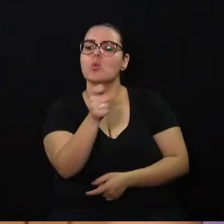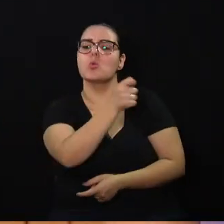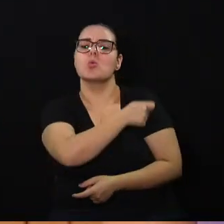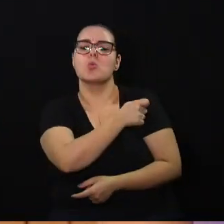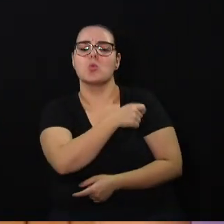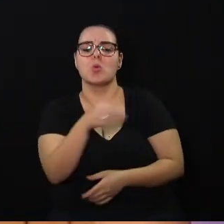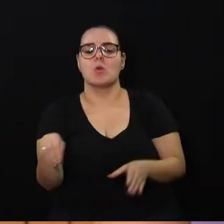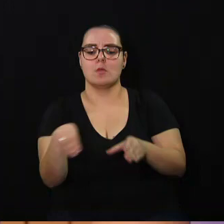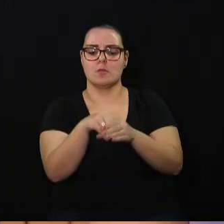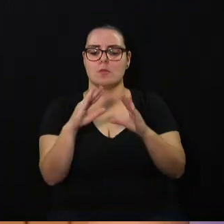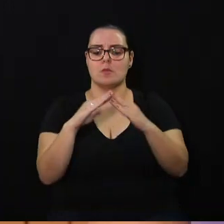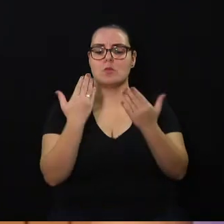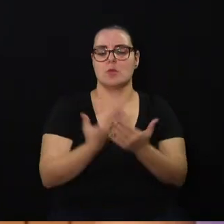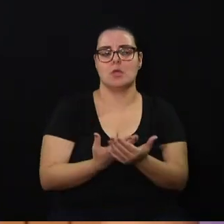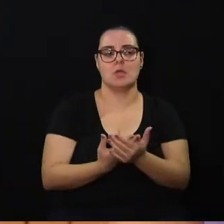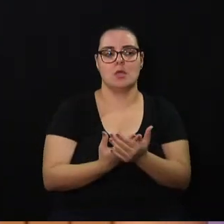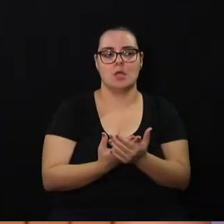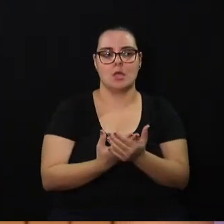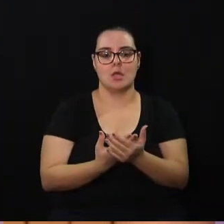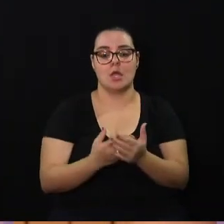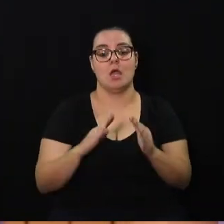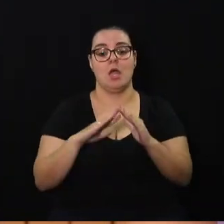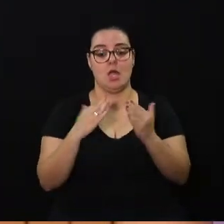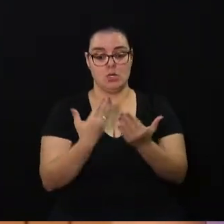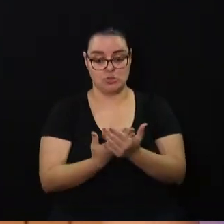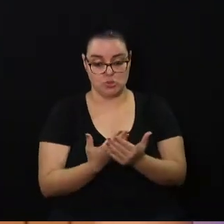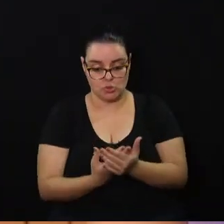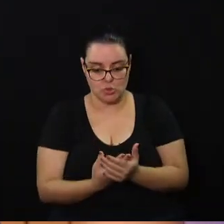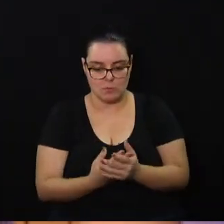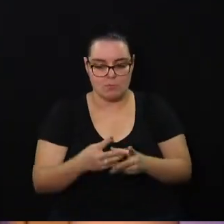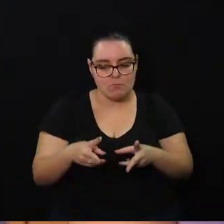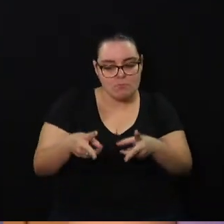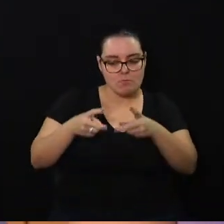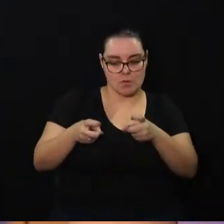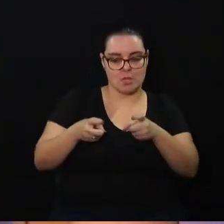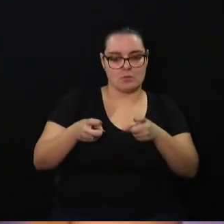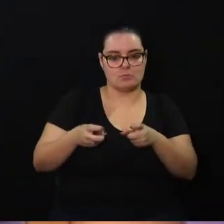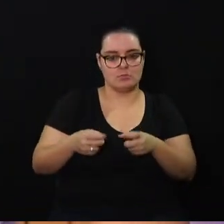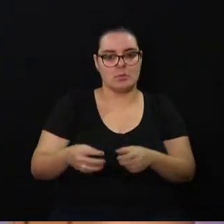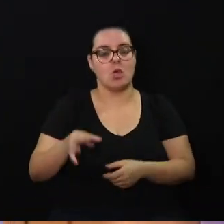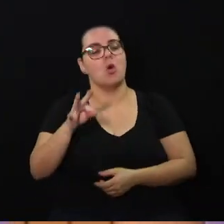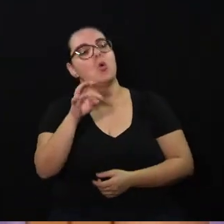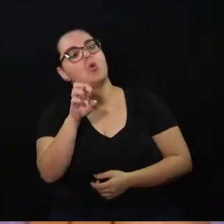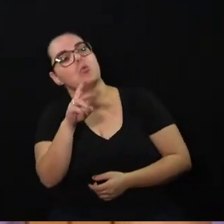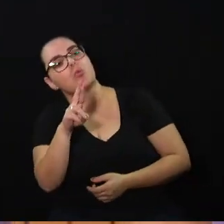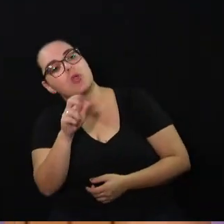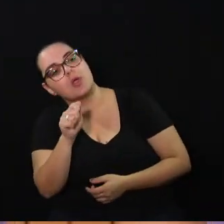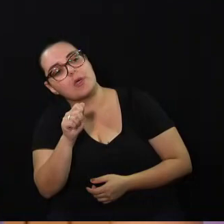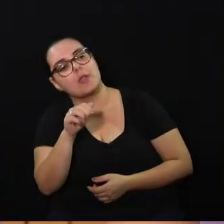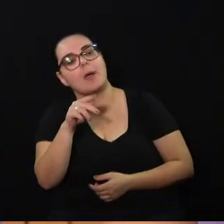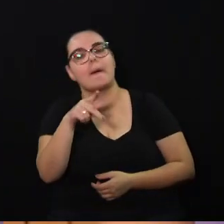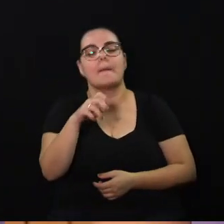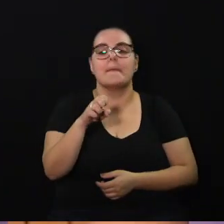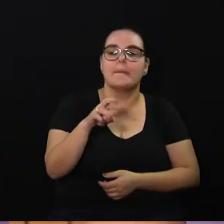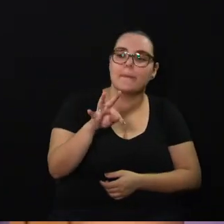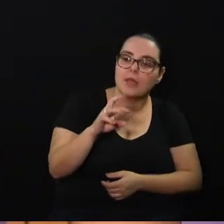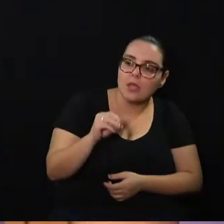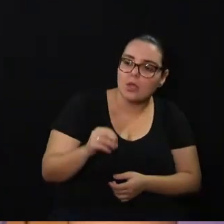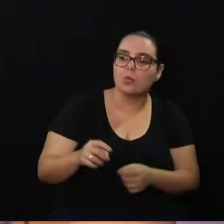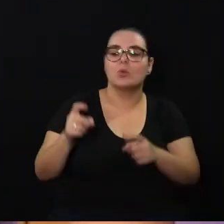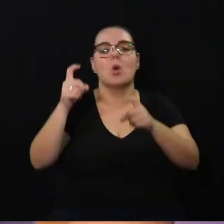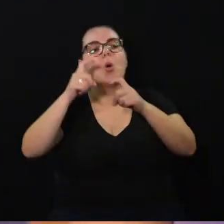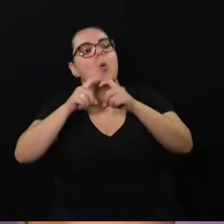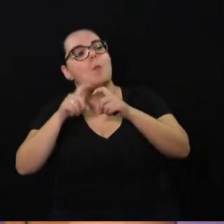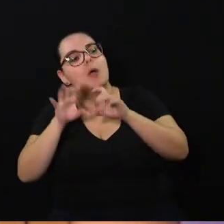é ver o aluno ali no ambiente escolar tem aquele terapeuta que está ligado a ele o médico ea família então